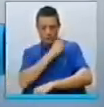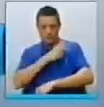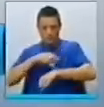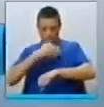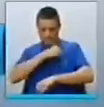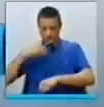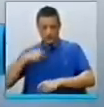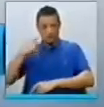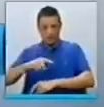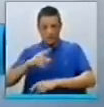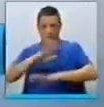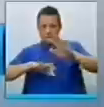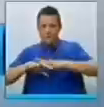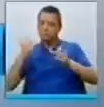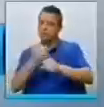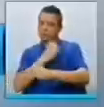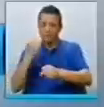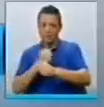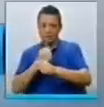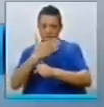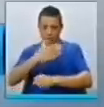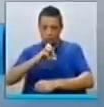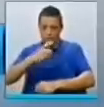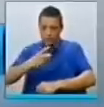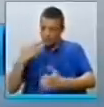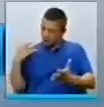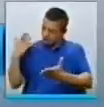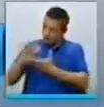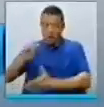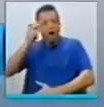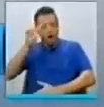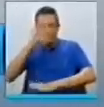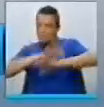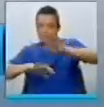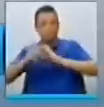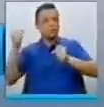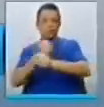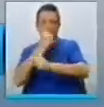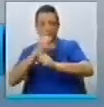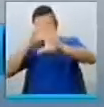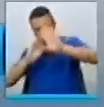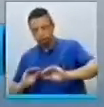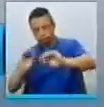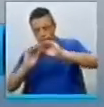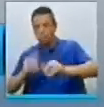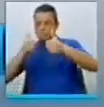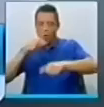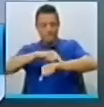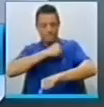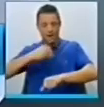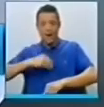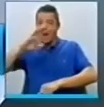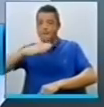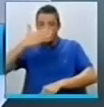penso e temos feito B trabalho em 189 anos temos feito muito bom trabalho a formar bons médicos porque é que aa que é primeira mulher em